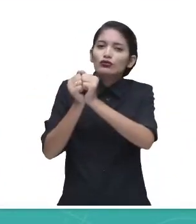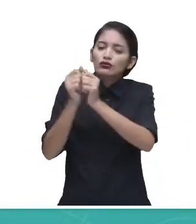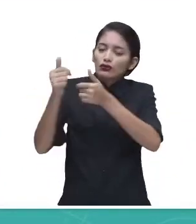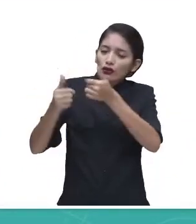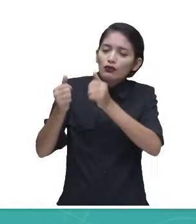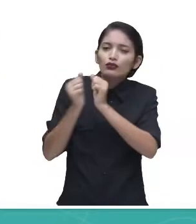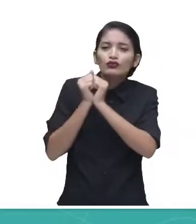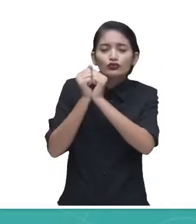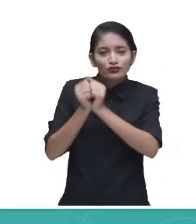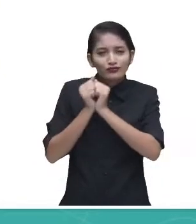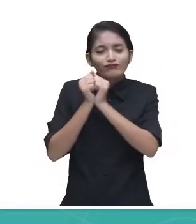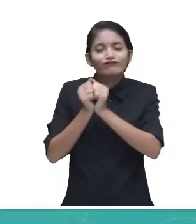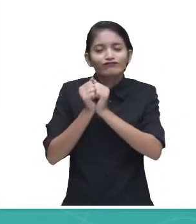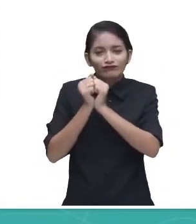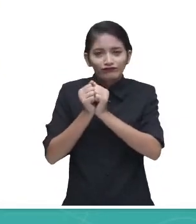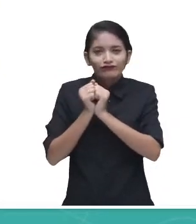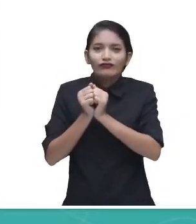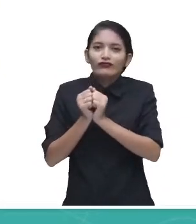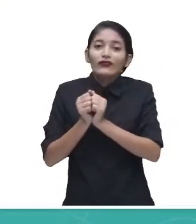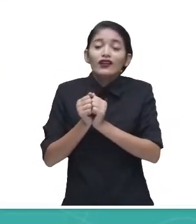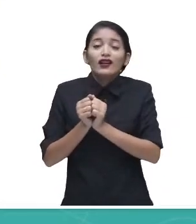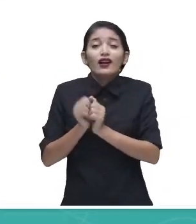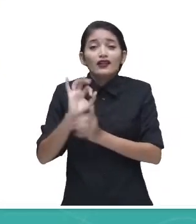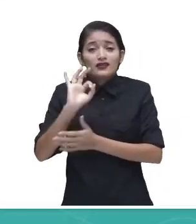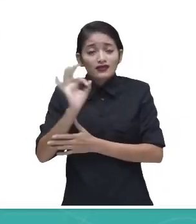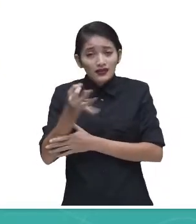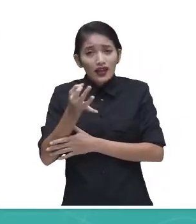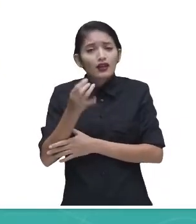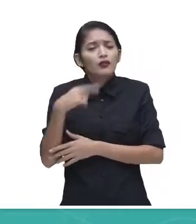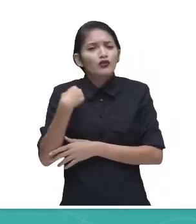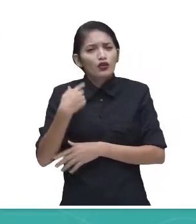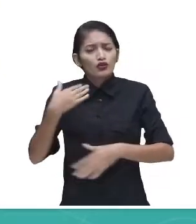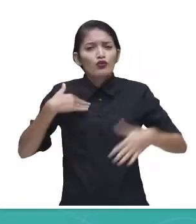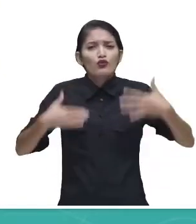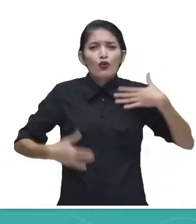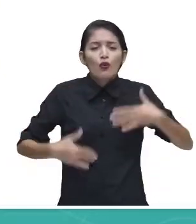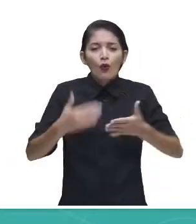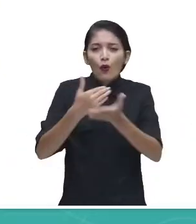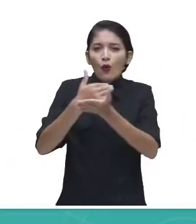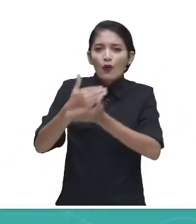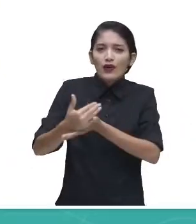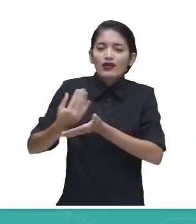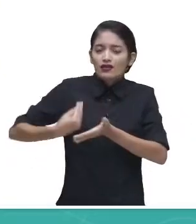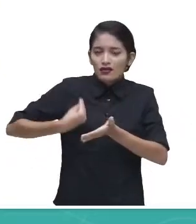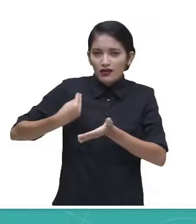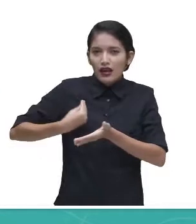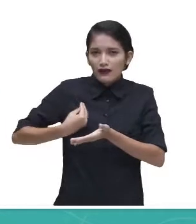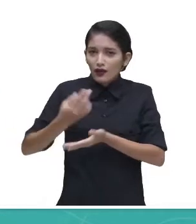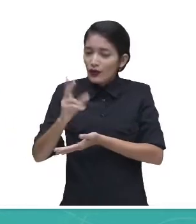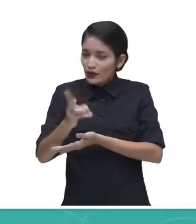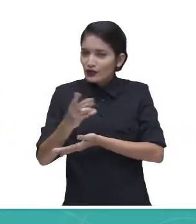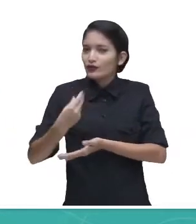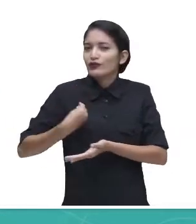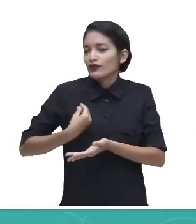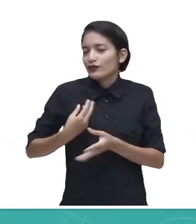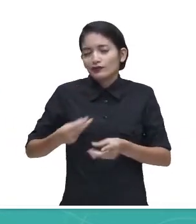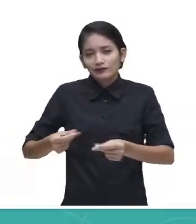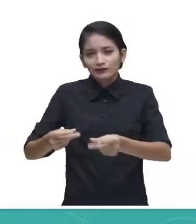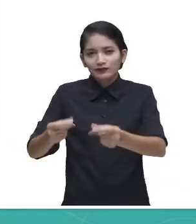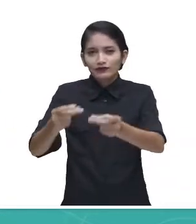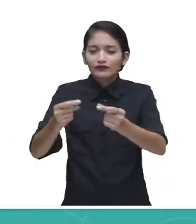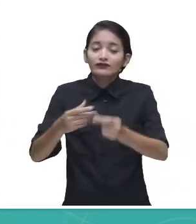uma forma eficiente, para que o nosso corpo comece a funcionar e nos mantenha vivo,